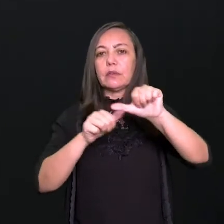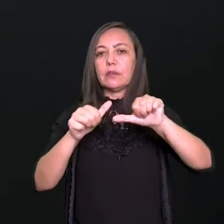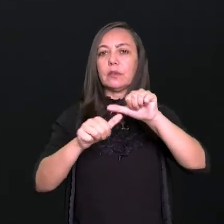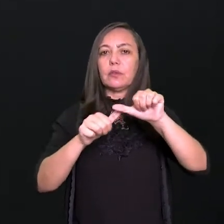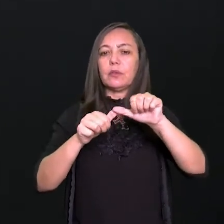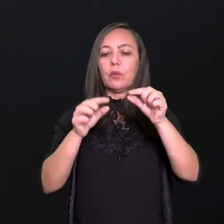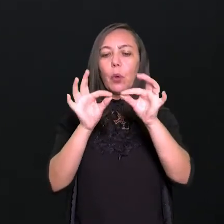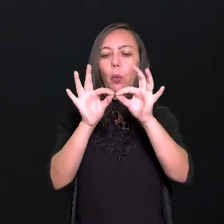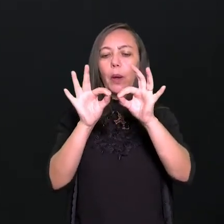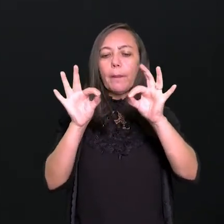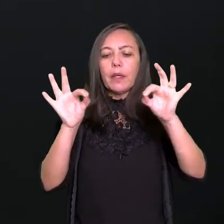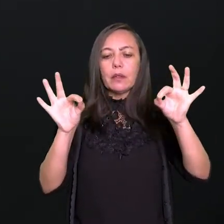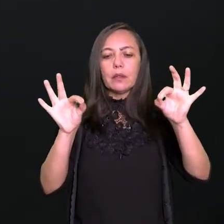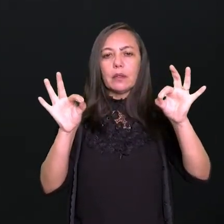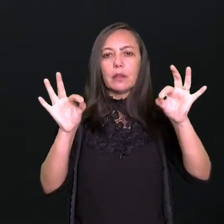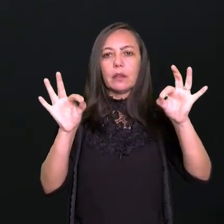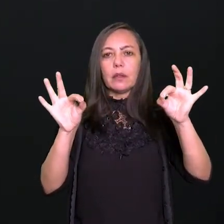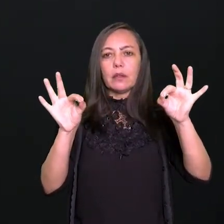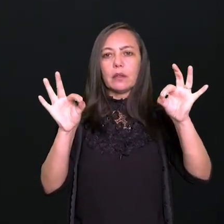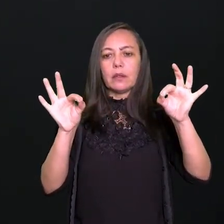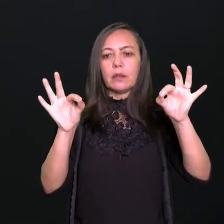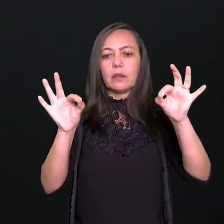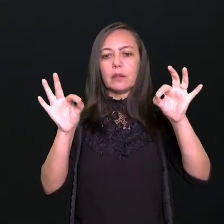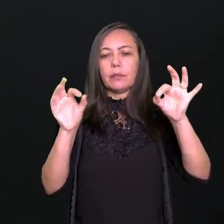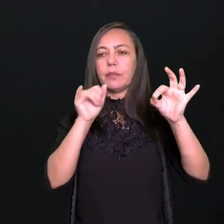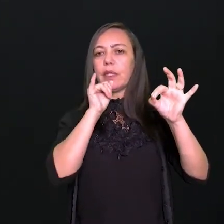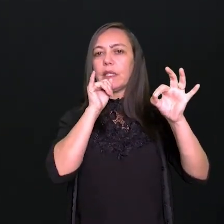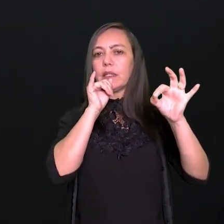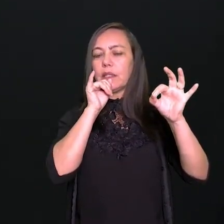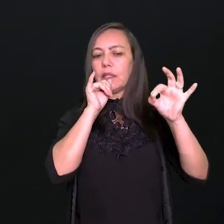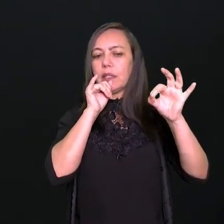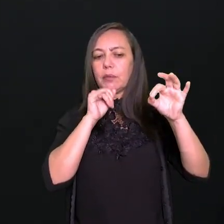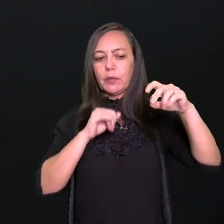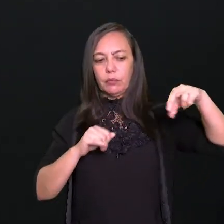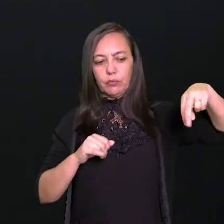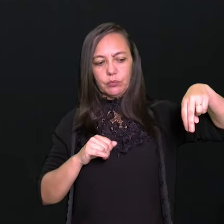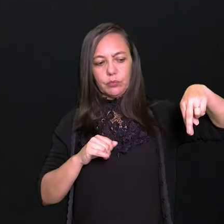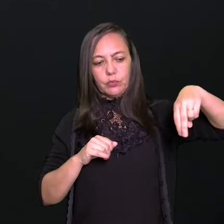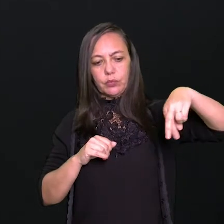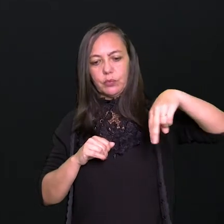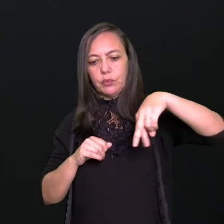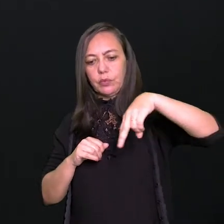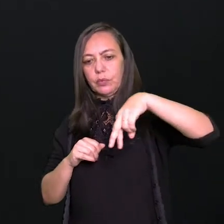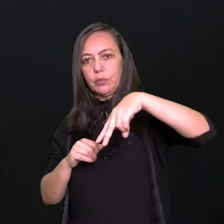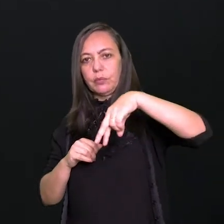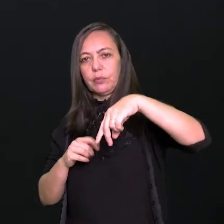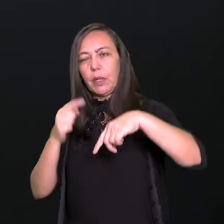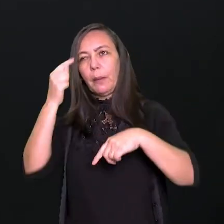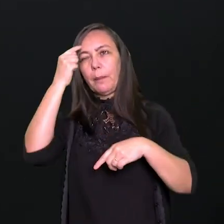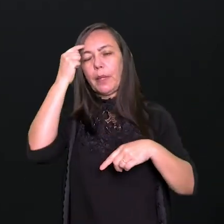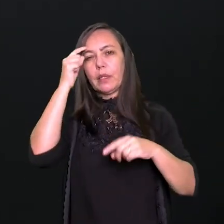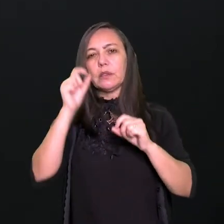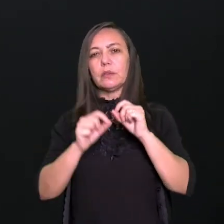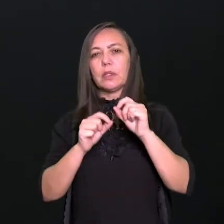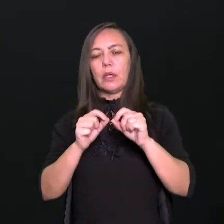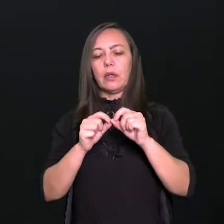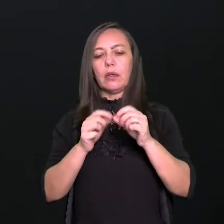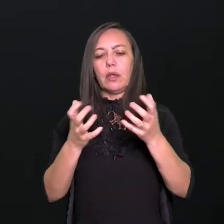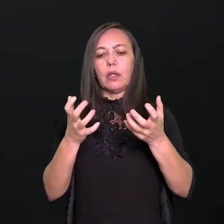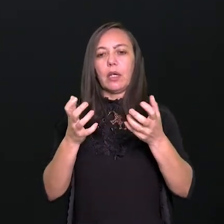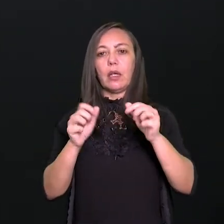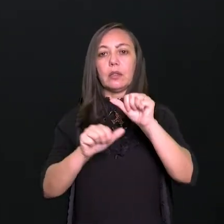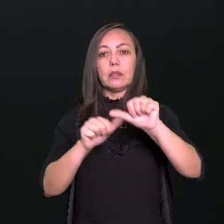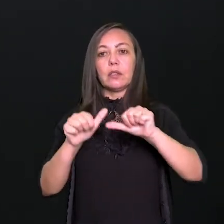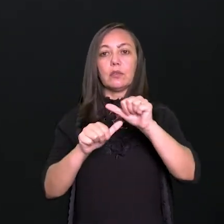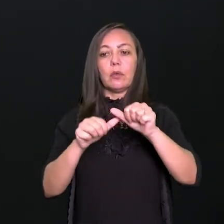transformar uma medida para outra, andando da esquerda para a direita, imagine o seguinte, então. Eu quero